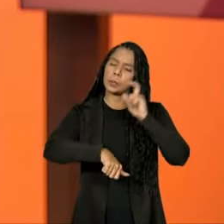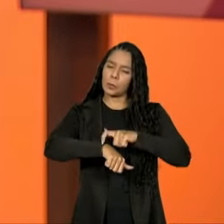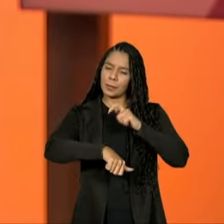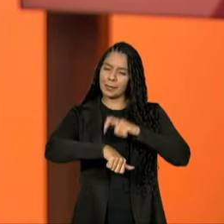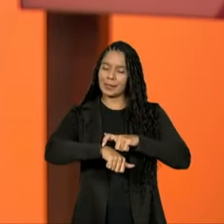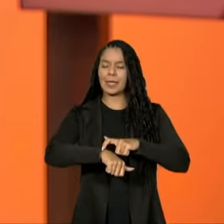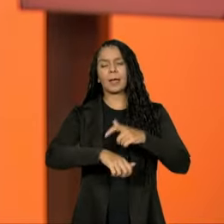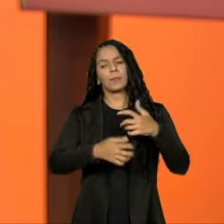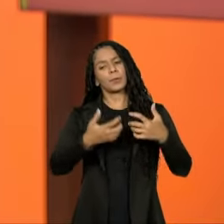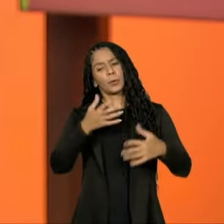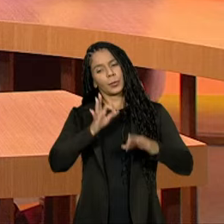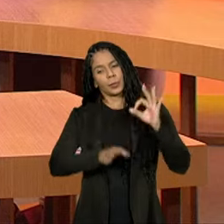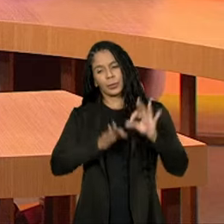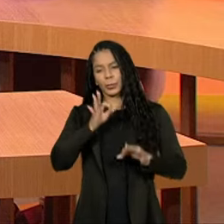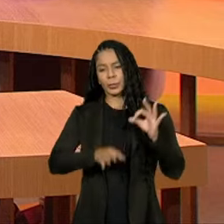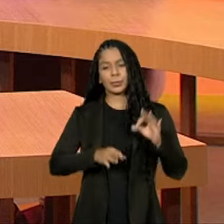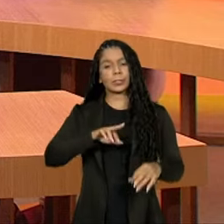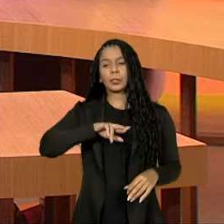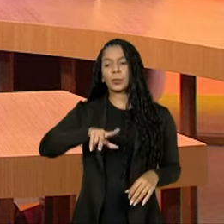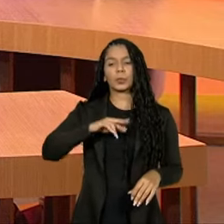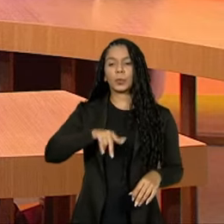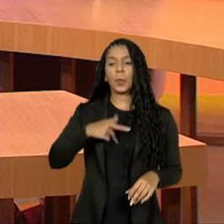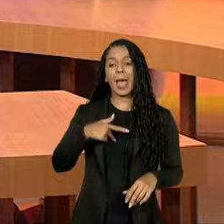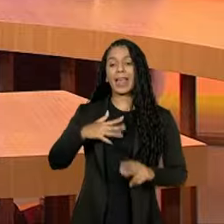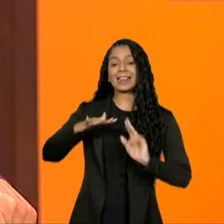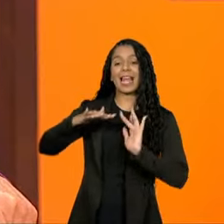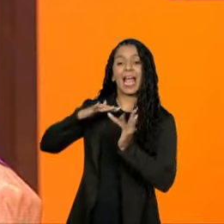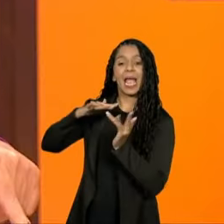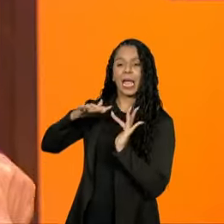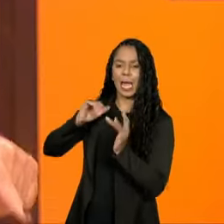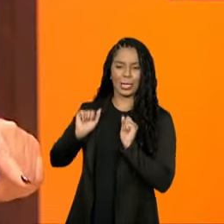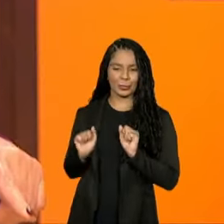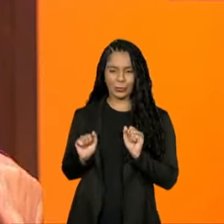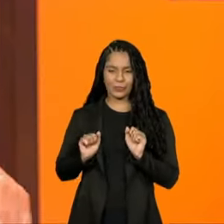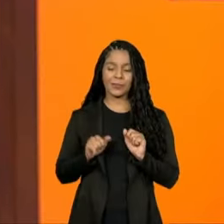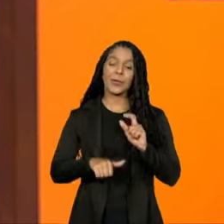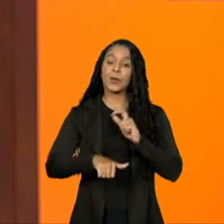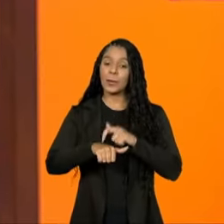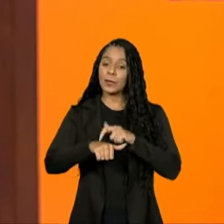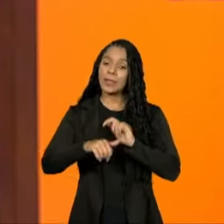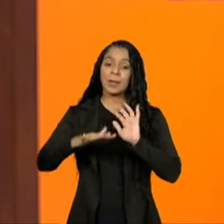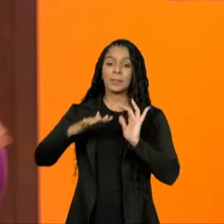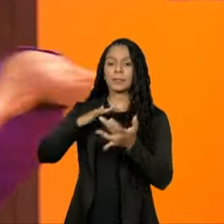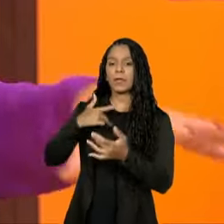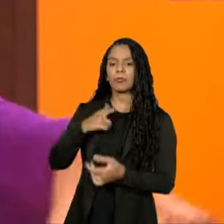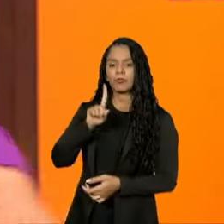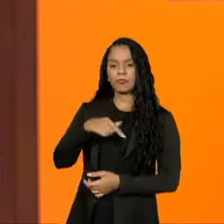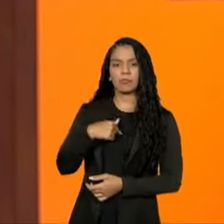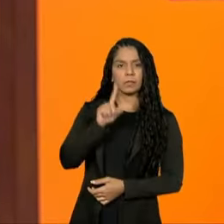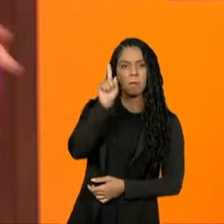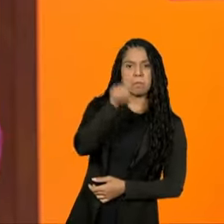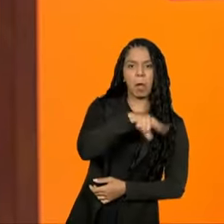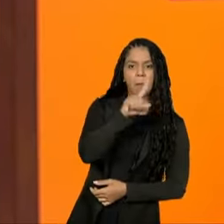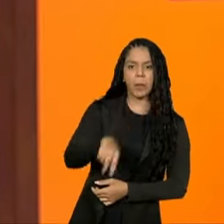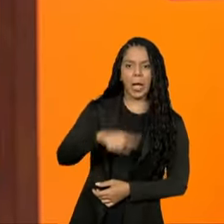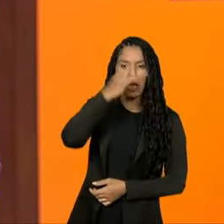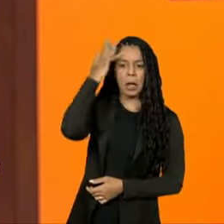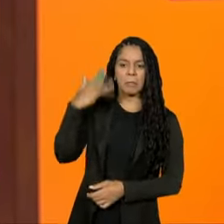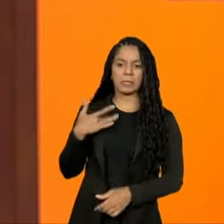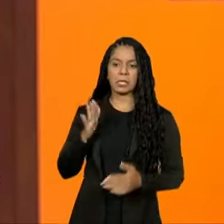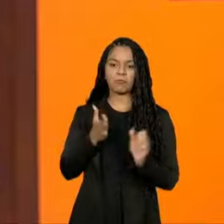O tempo da justiça não é o do justiçamento. Não é da rede social. Isso. O tempo da rede social que você cancela, deleta e